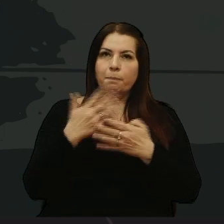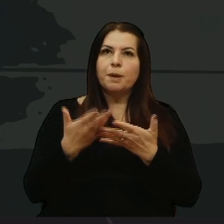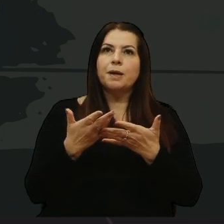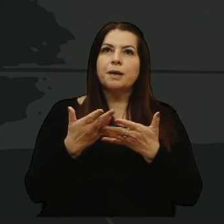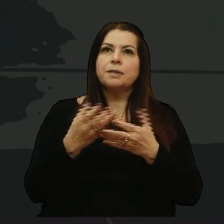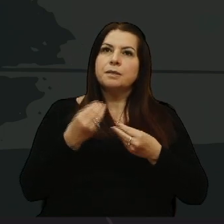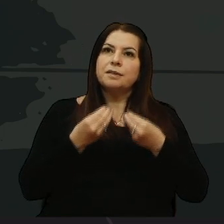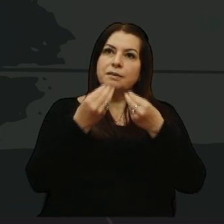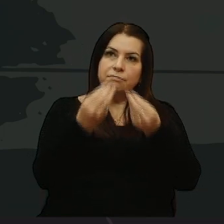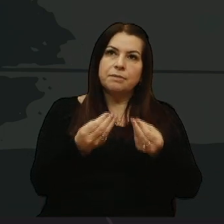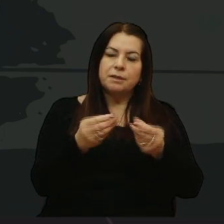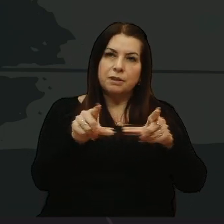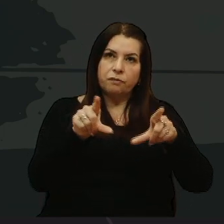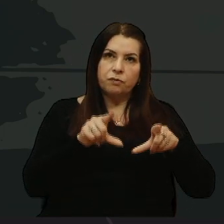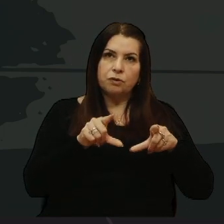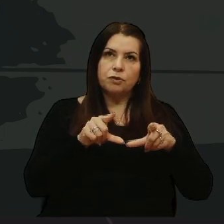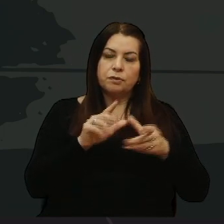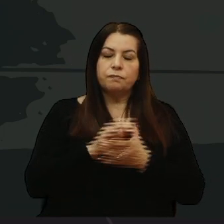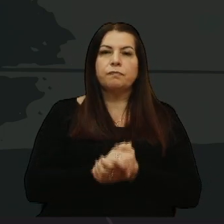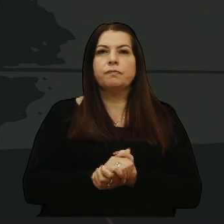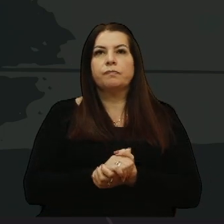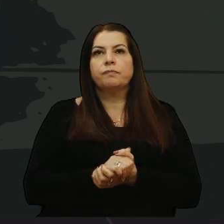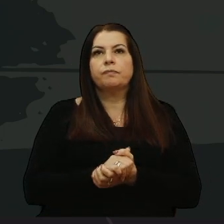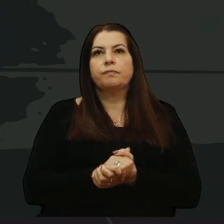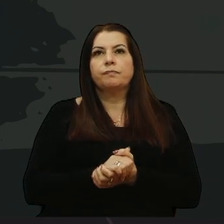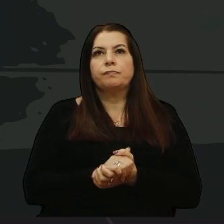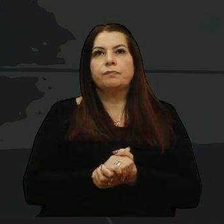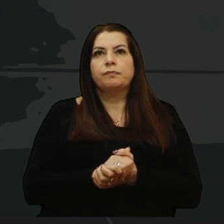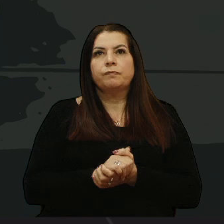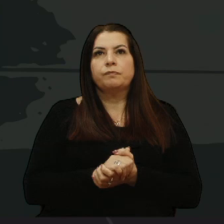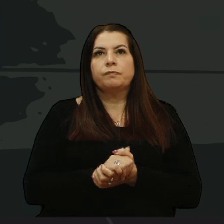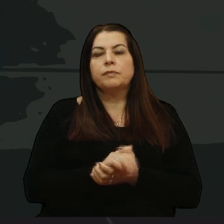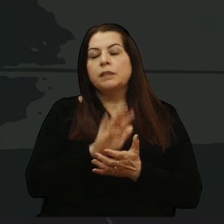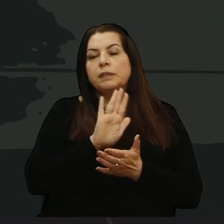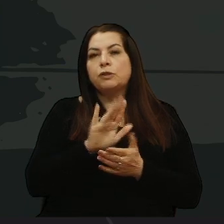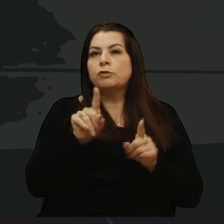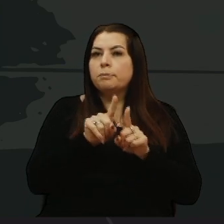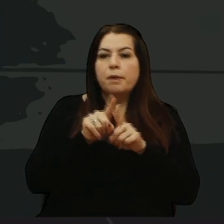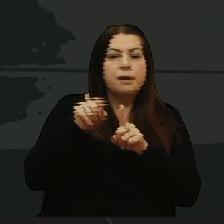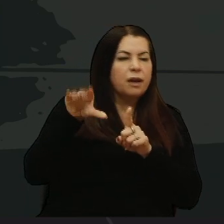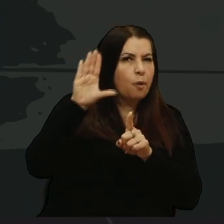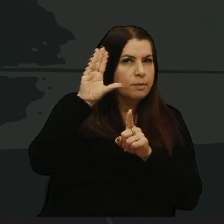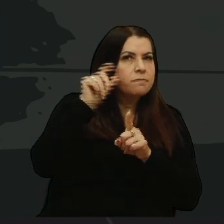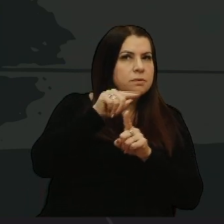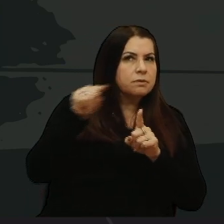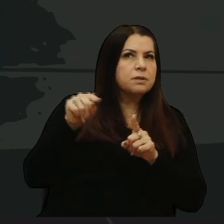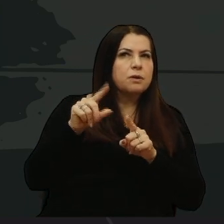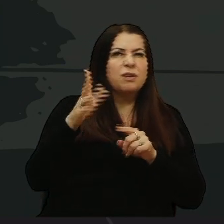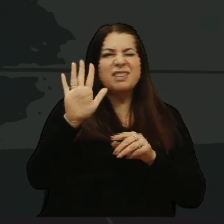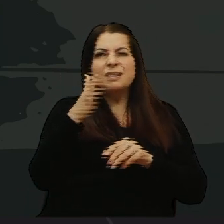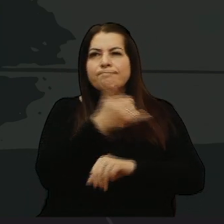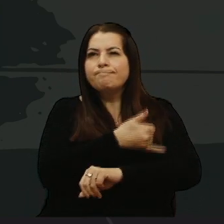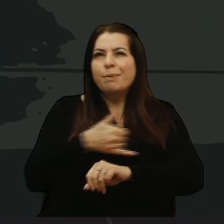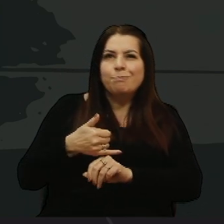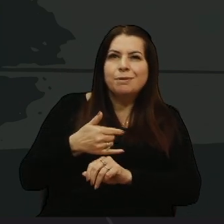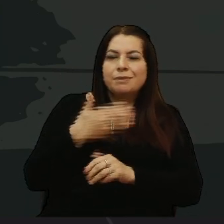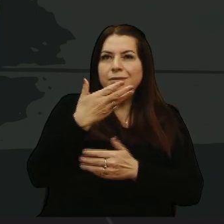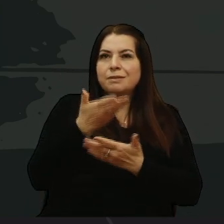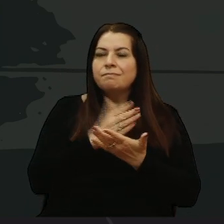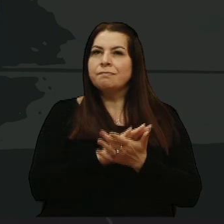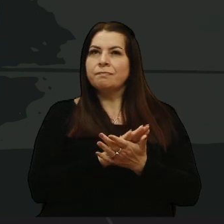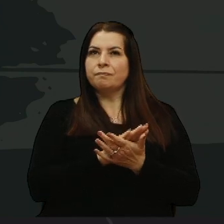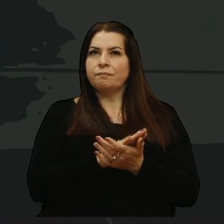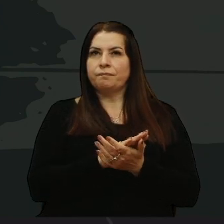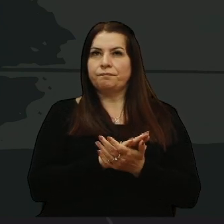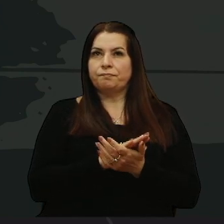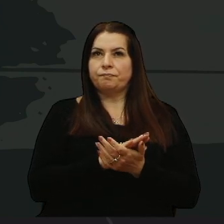essa entrega de certidões. E deixo aqui uma observação que às vezes passa despercebido,